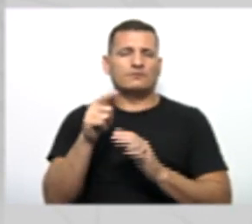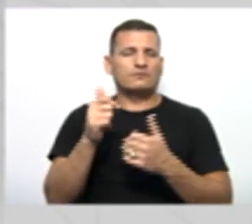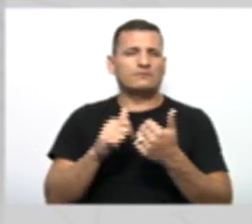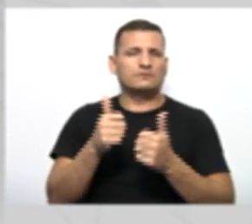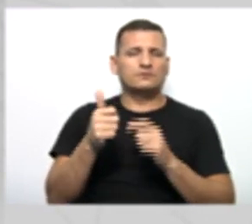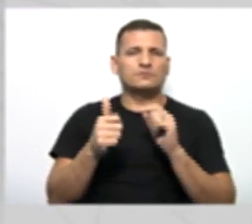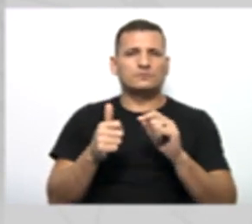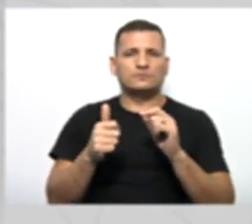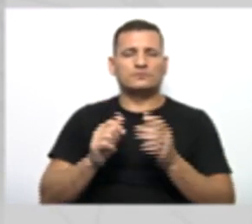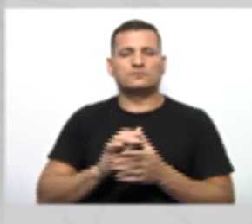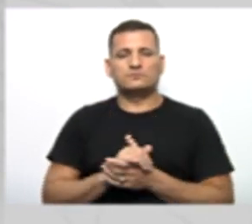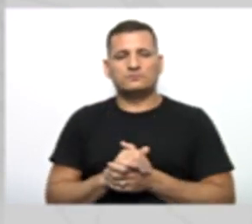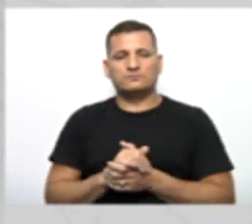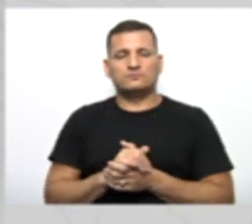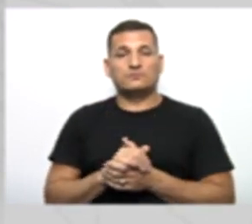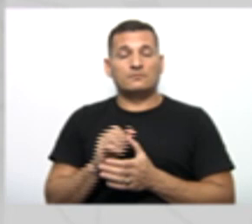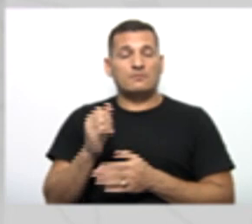viabilidade